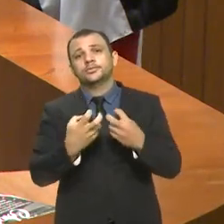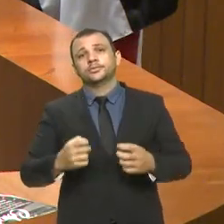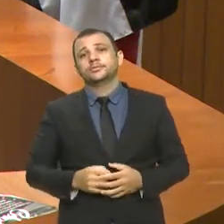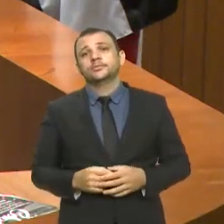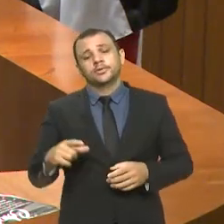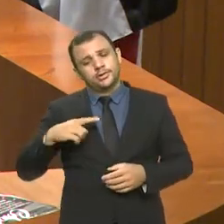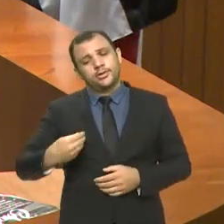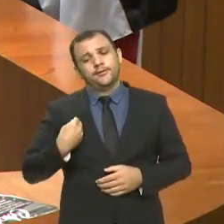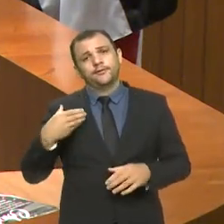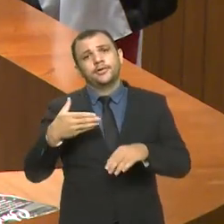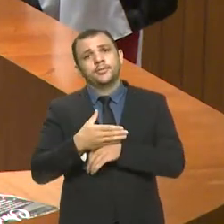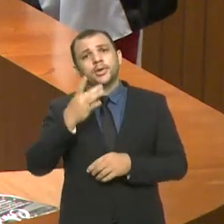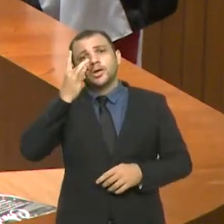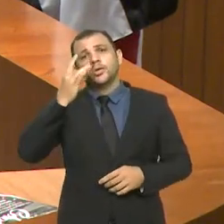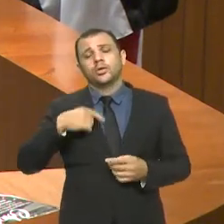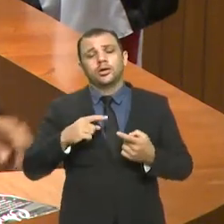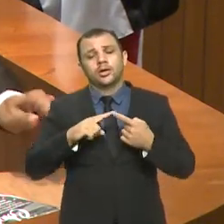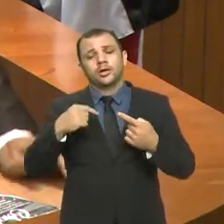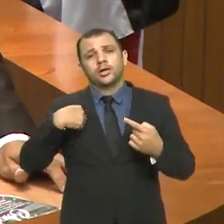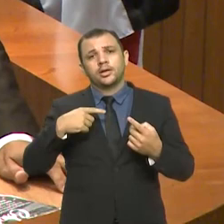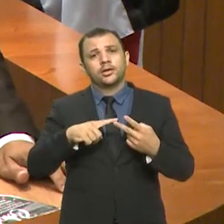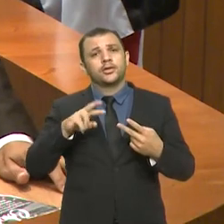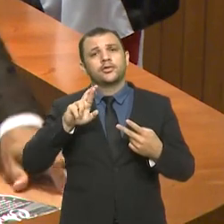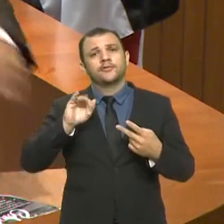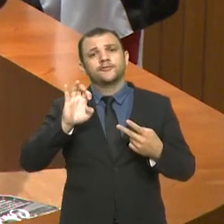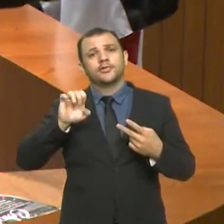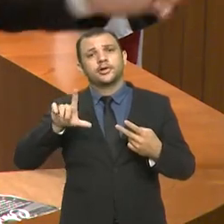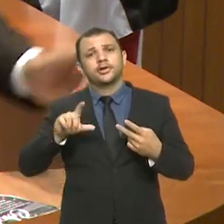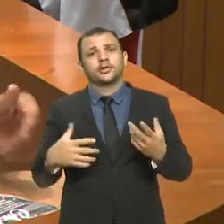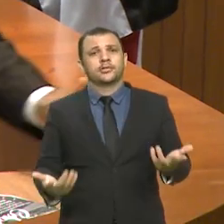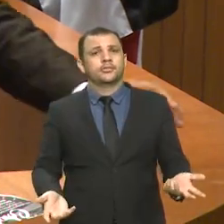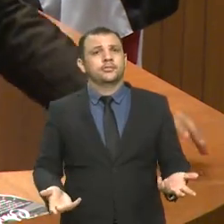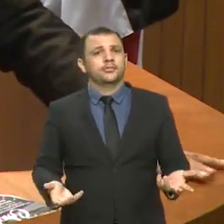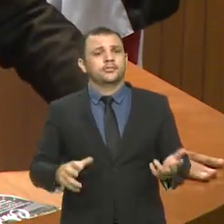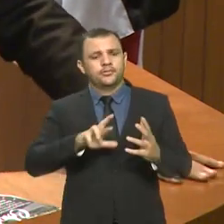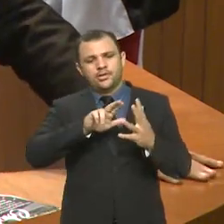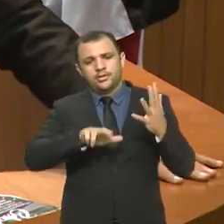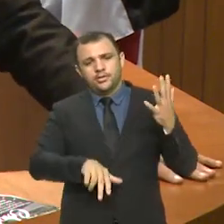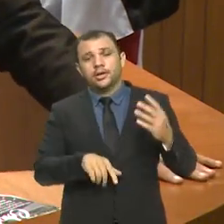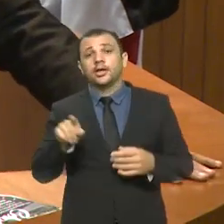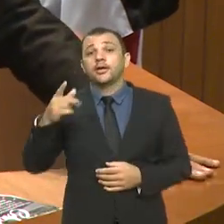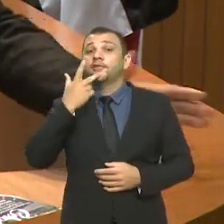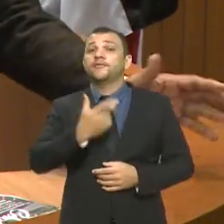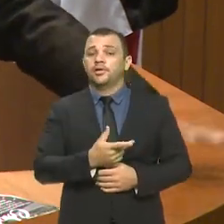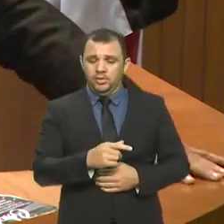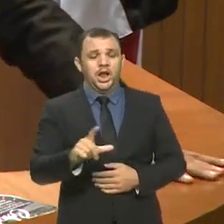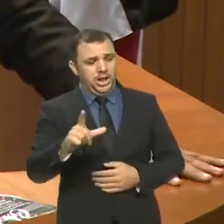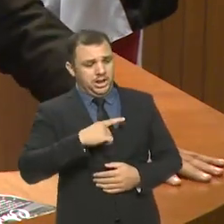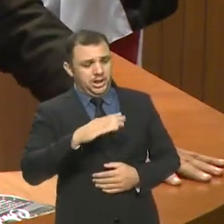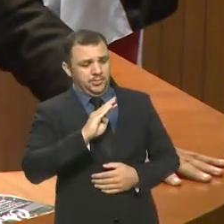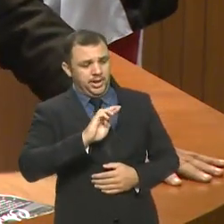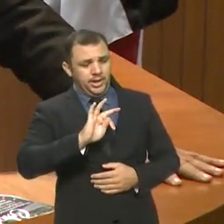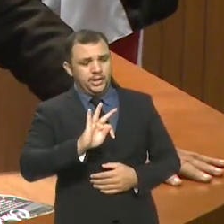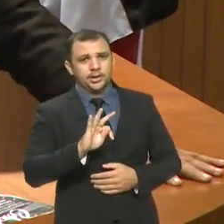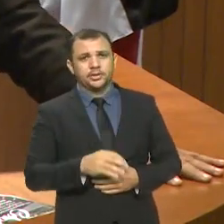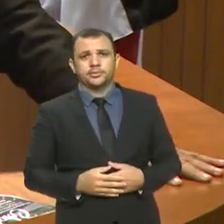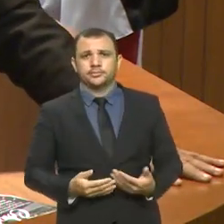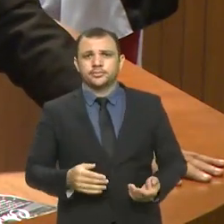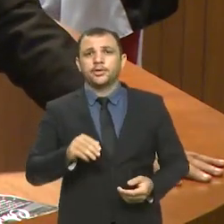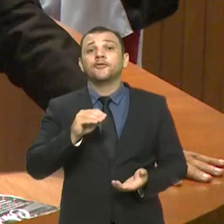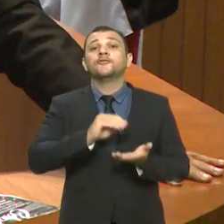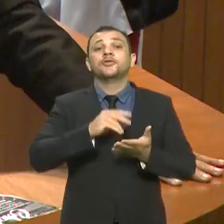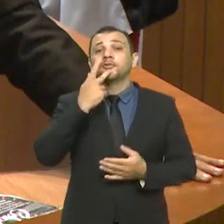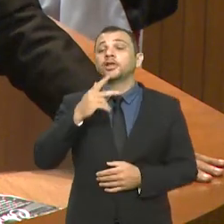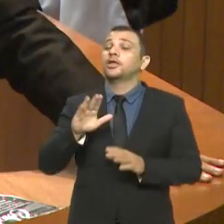Hélio, deputado Rafael Leitoa, e aí eles disseram que ia ter BRT. Só falta a gente dizer, ô mentiroso, conta